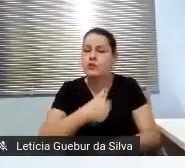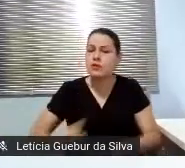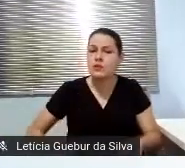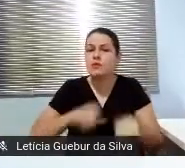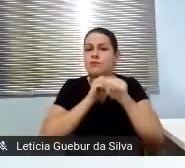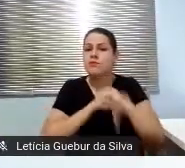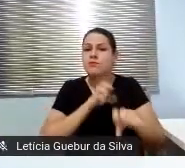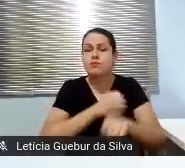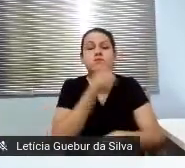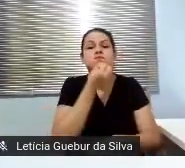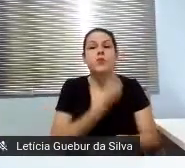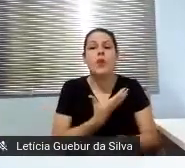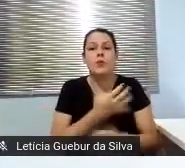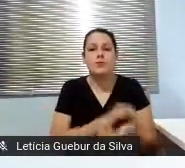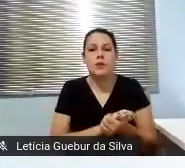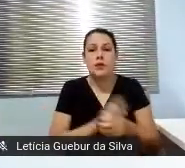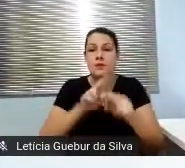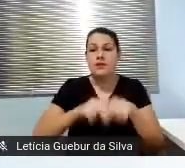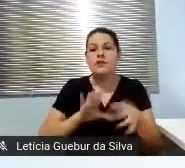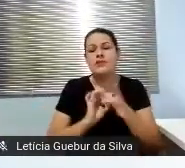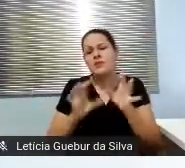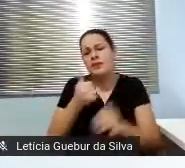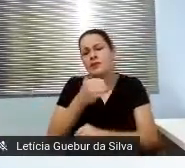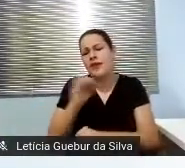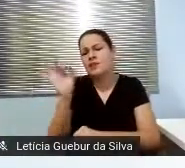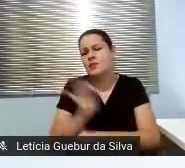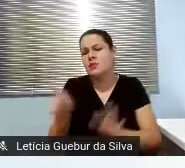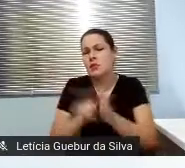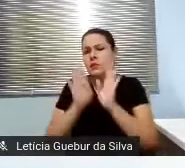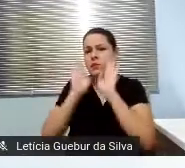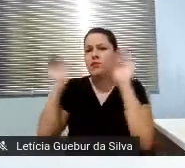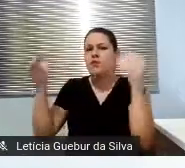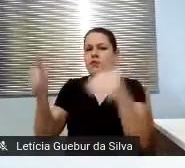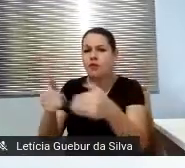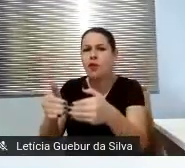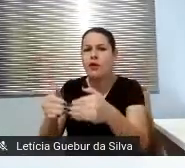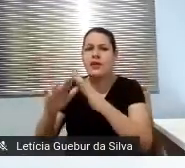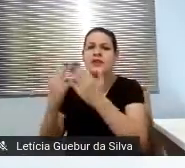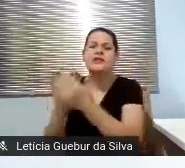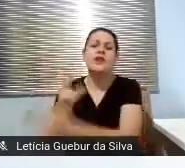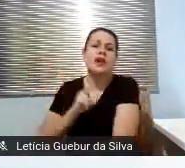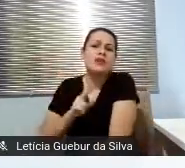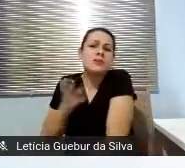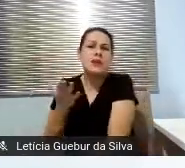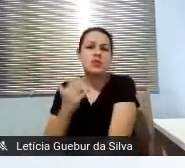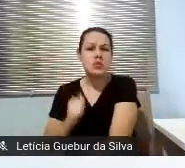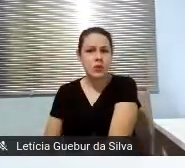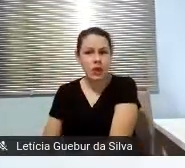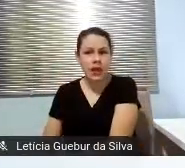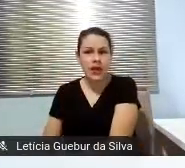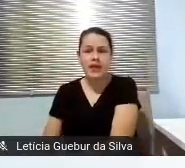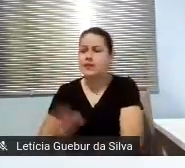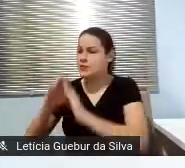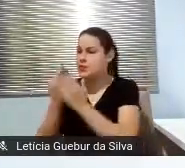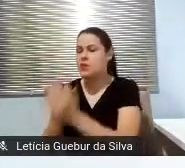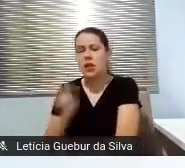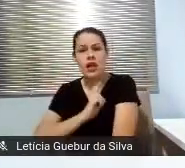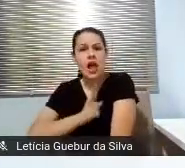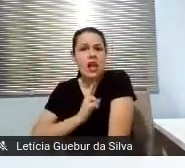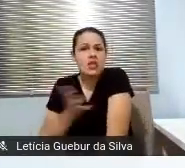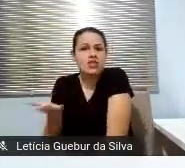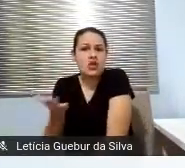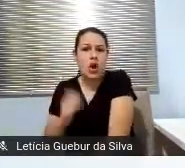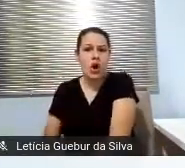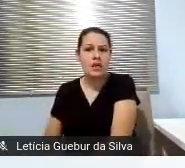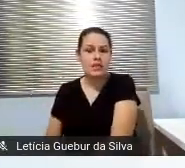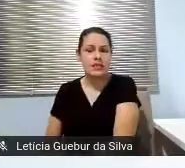tinham liberado 10% para as escolas sem fins lucrativos, escolas particulares, escolas religiosas. E foi isso